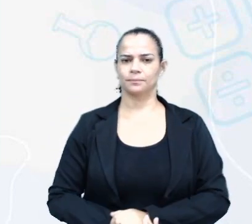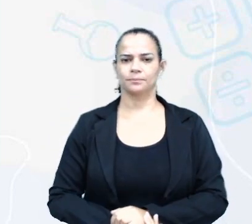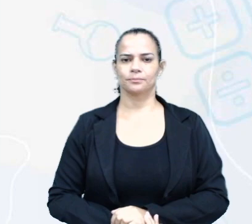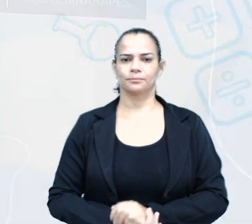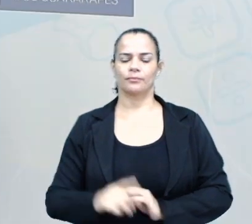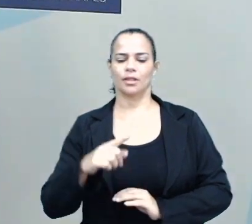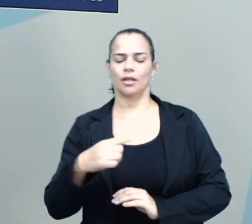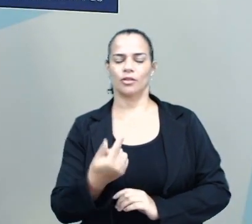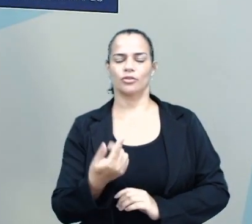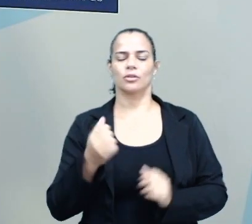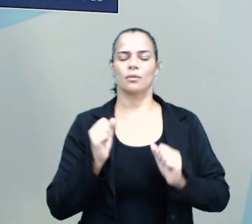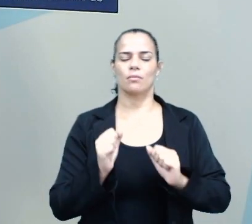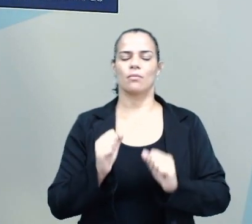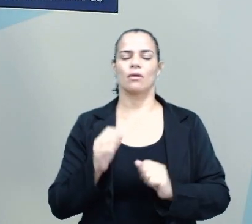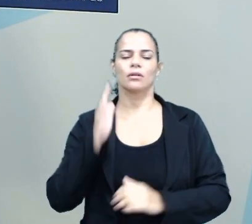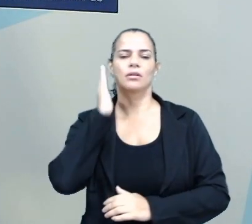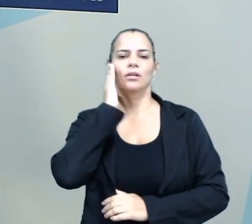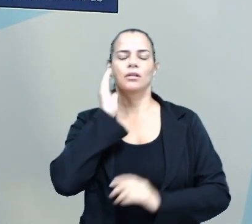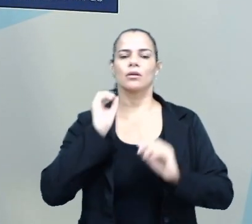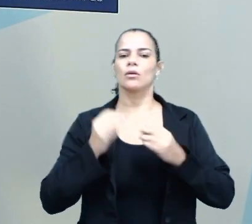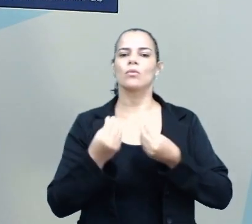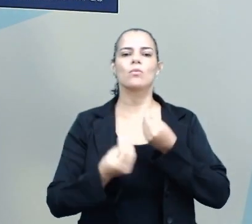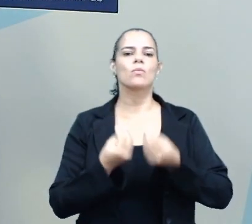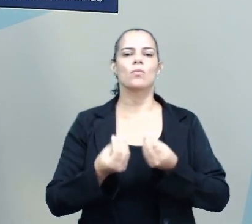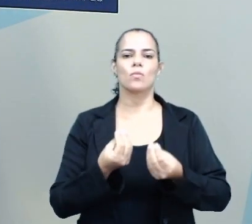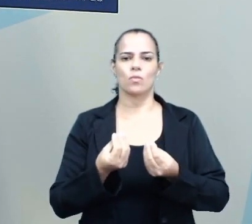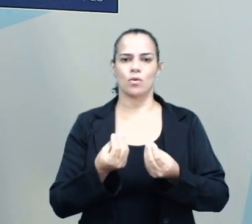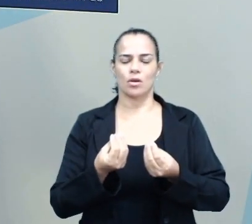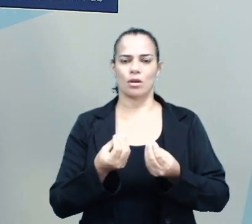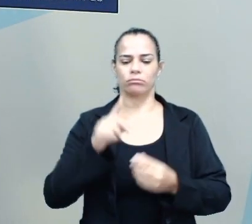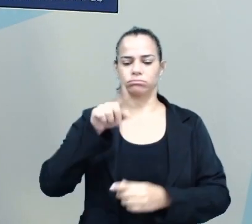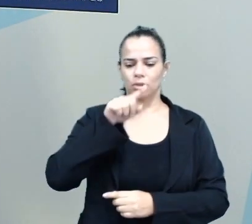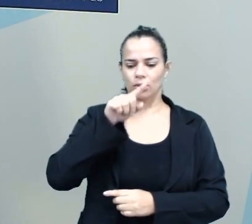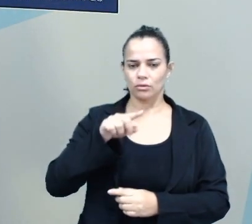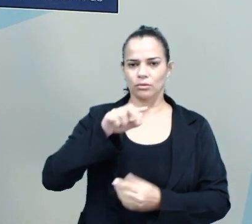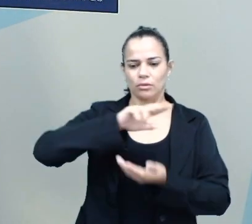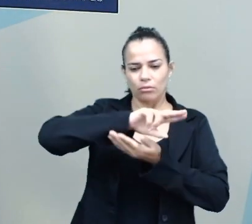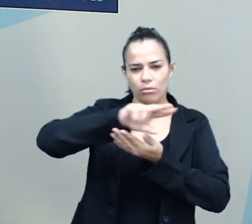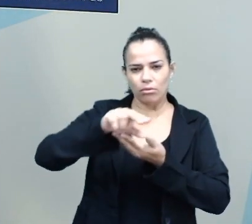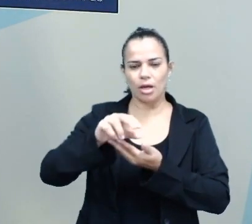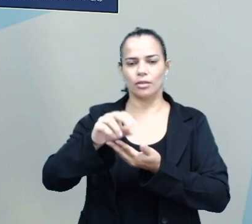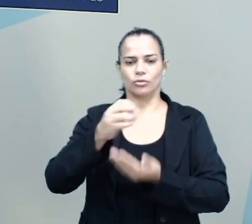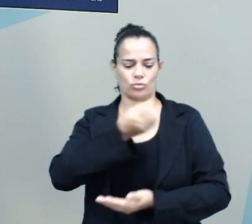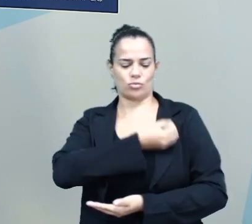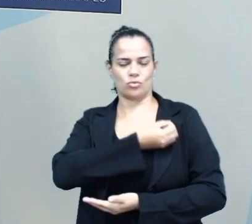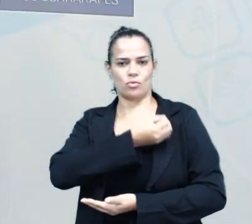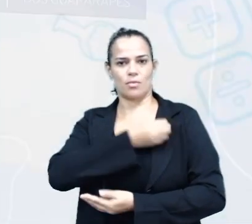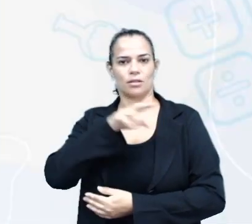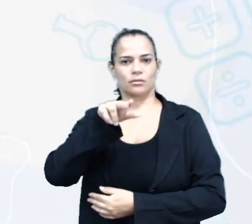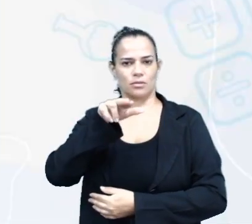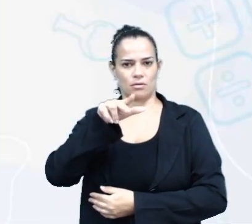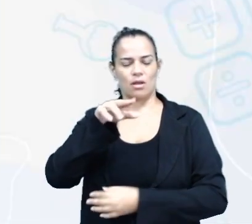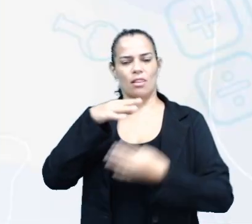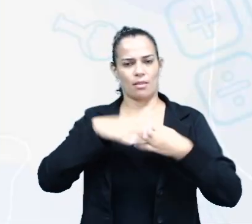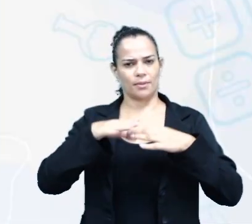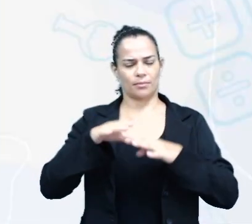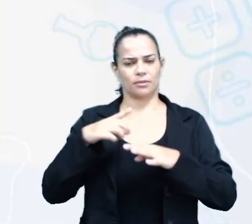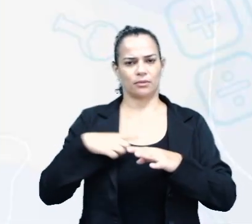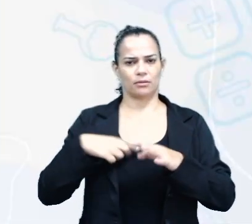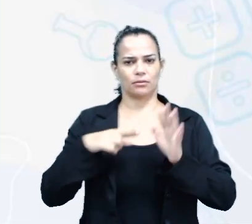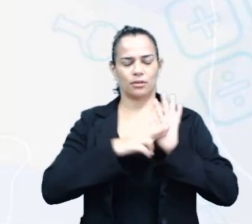A gente pode considerar a potenciação como sendo um produto de fatores iguais. Na matemática tem as